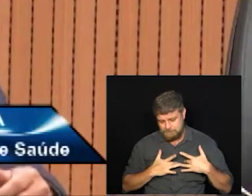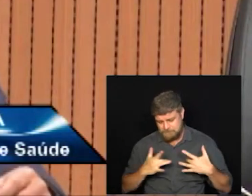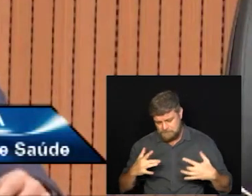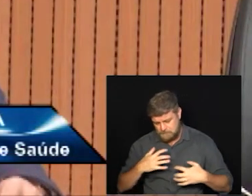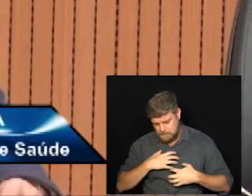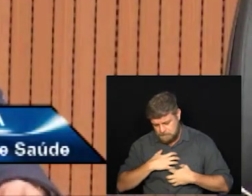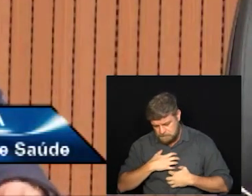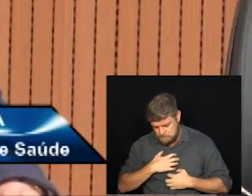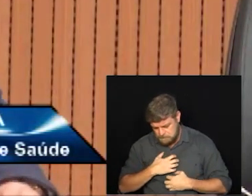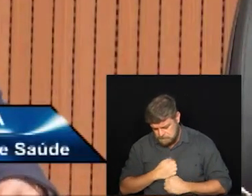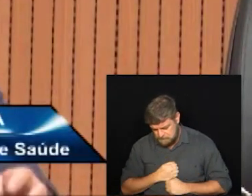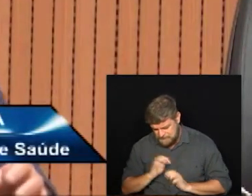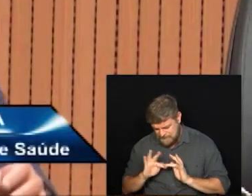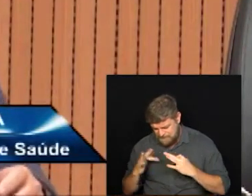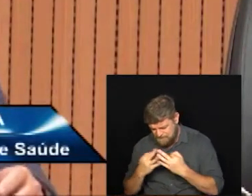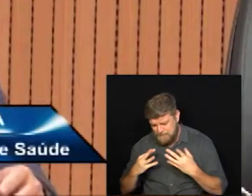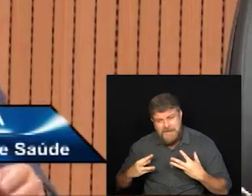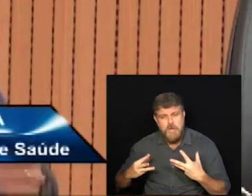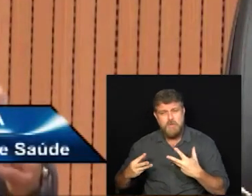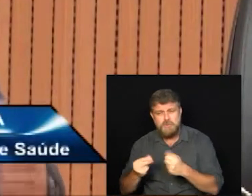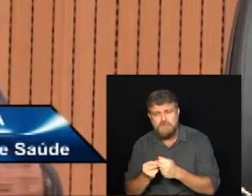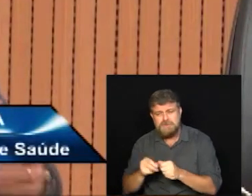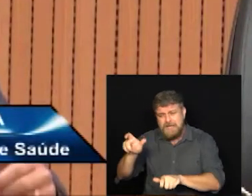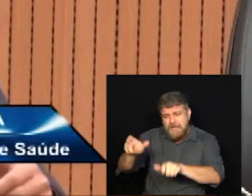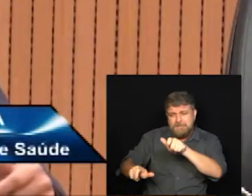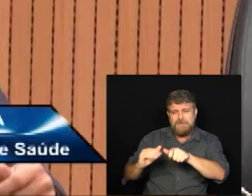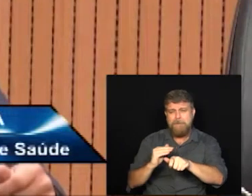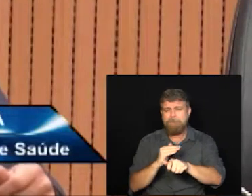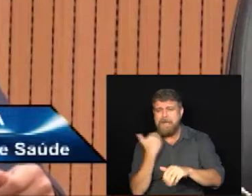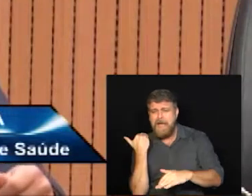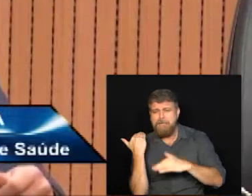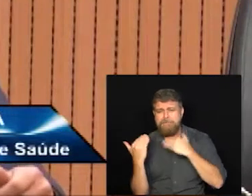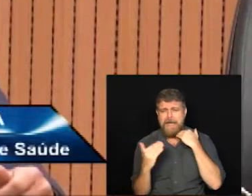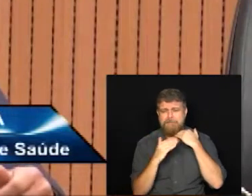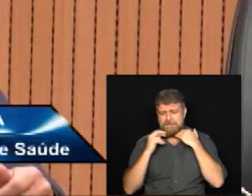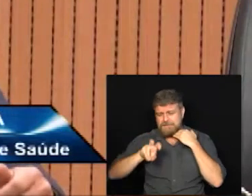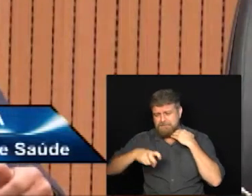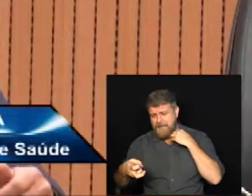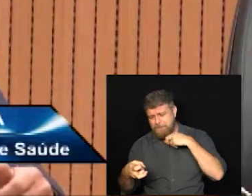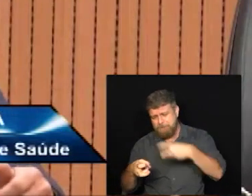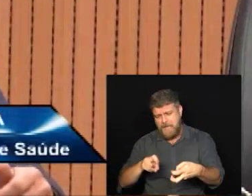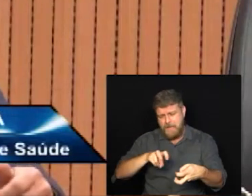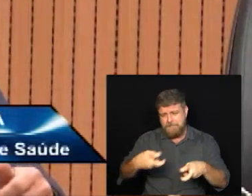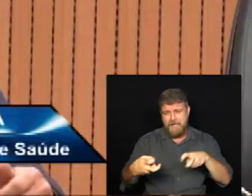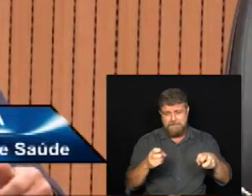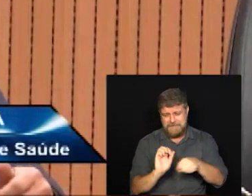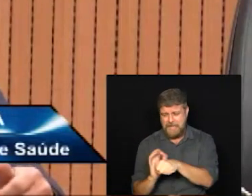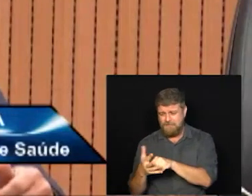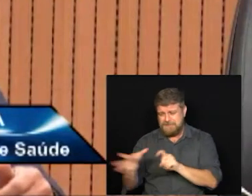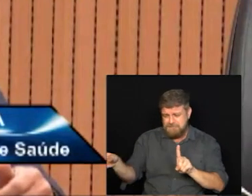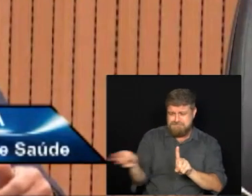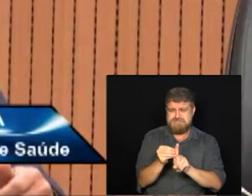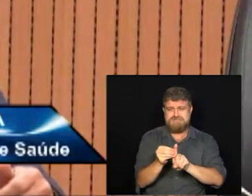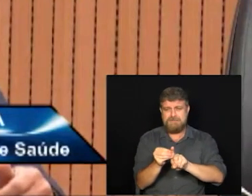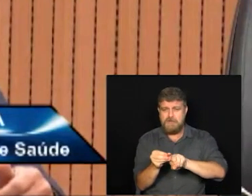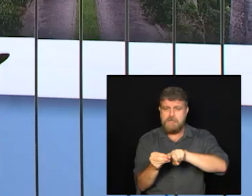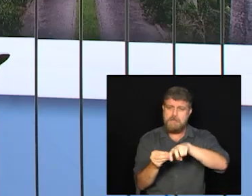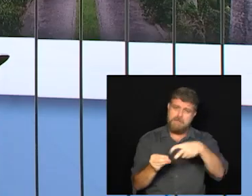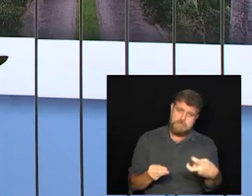solidariedade a todas as famílias que perderam seus entes queridos para a Covid.